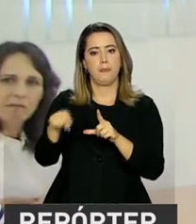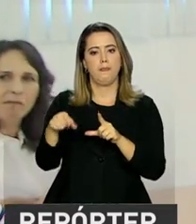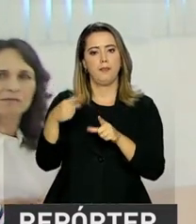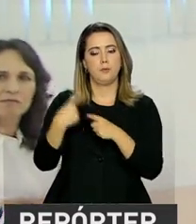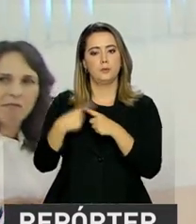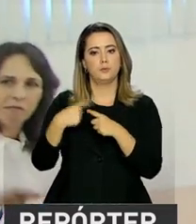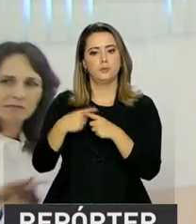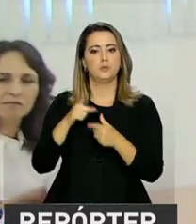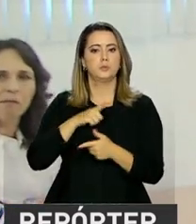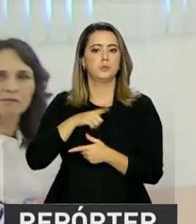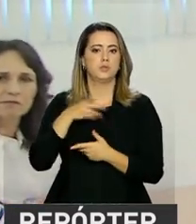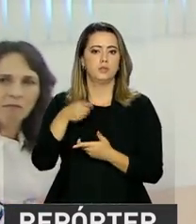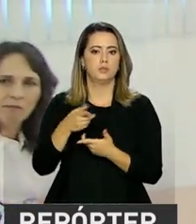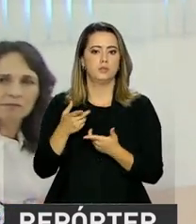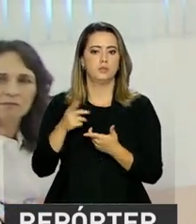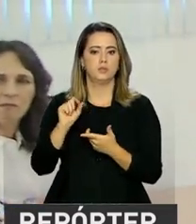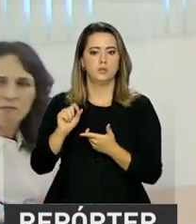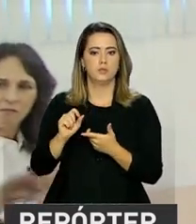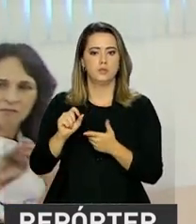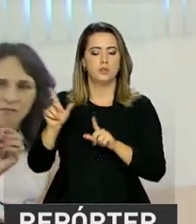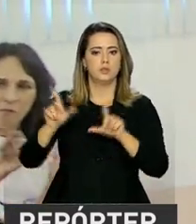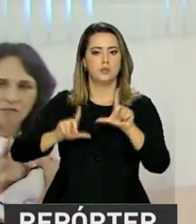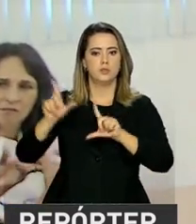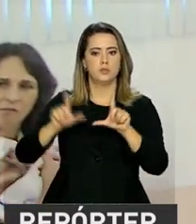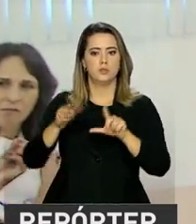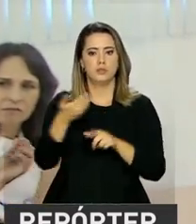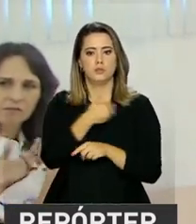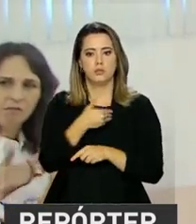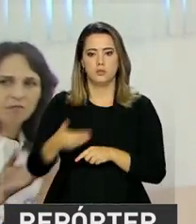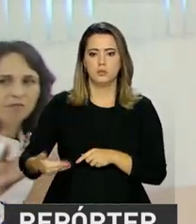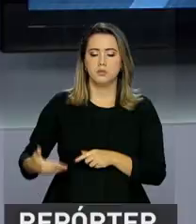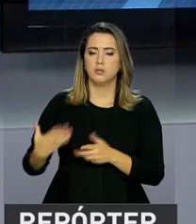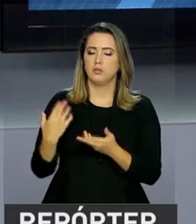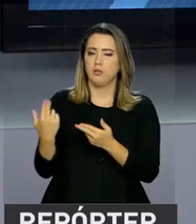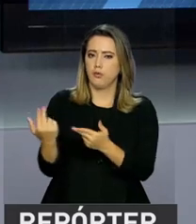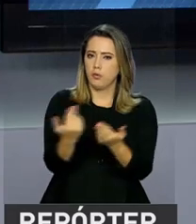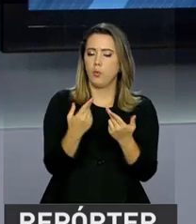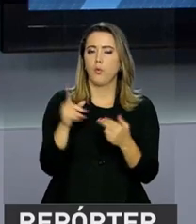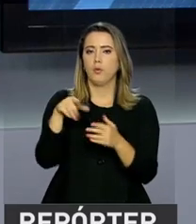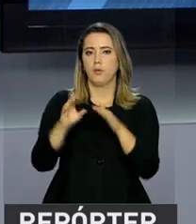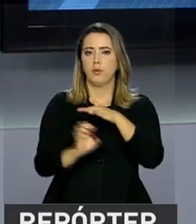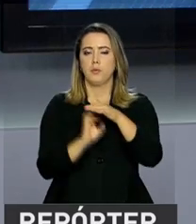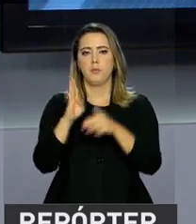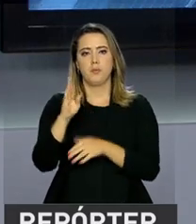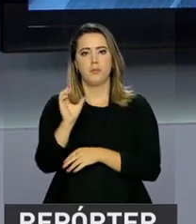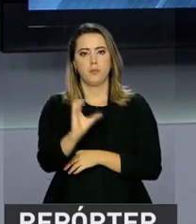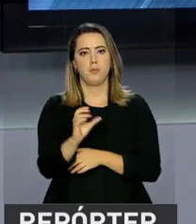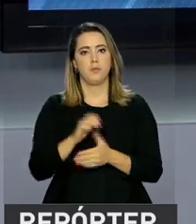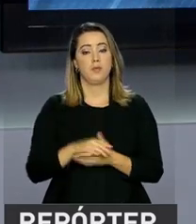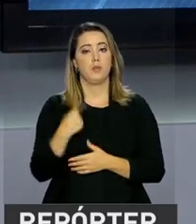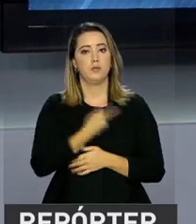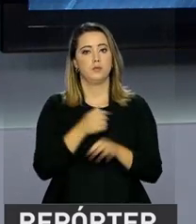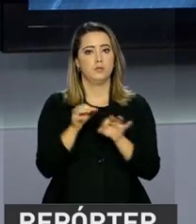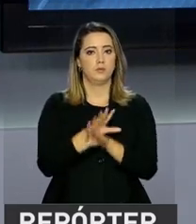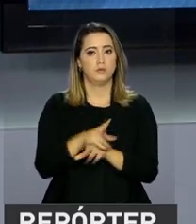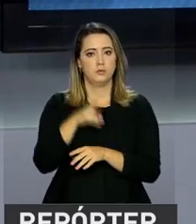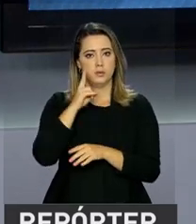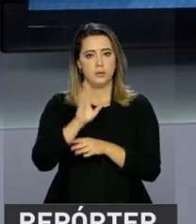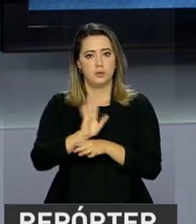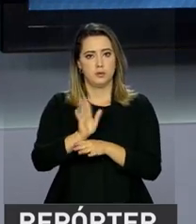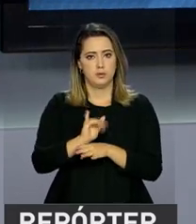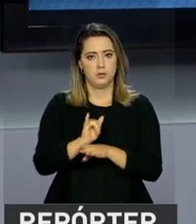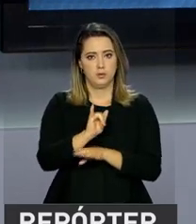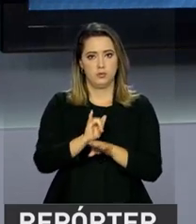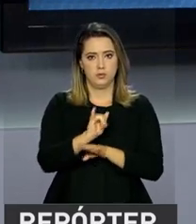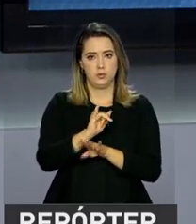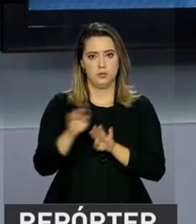a existência de um aparato de comunicação como é a nbc nós ficamos por aqui você pode rever as